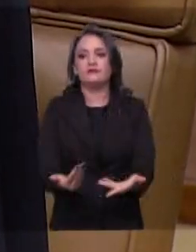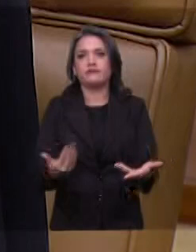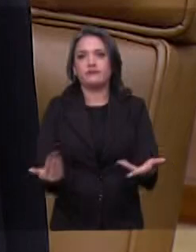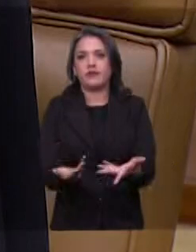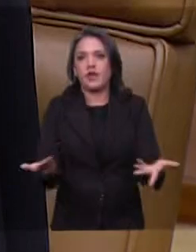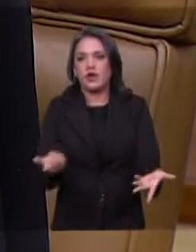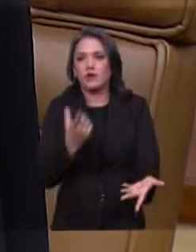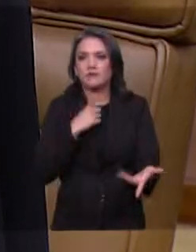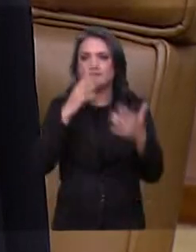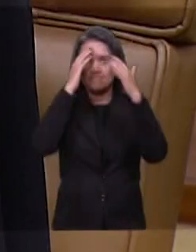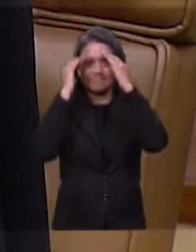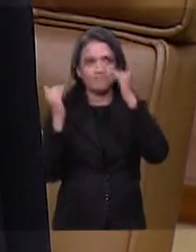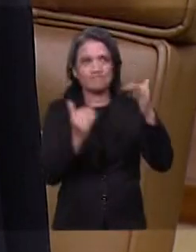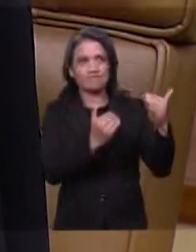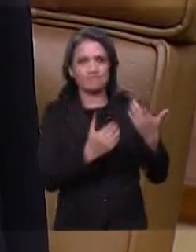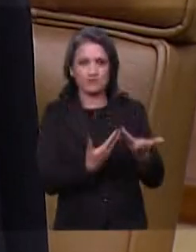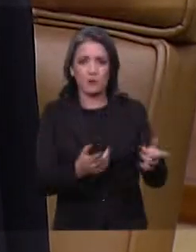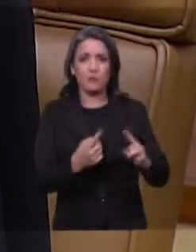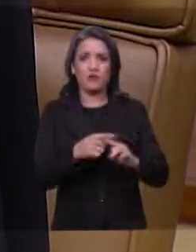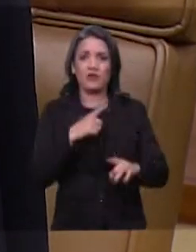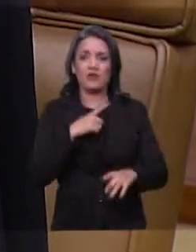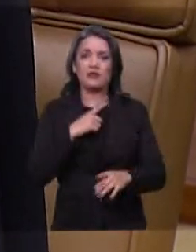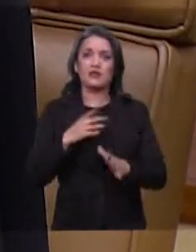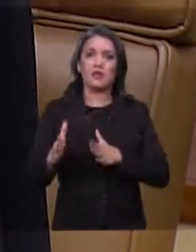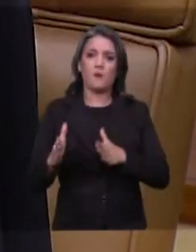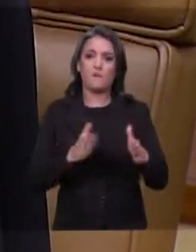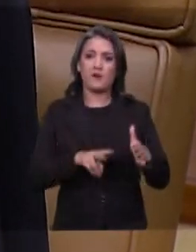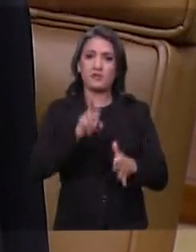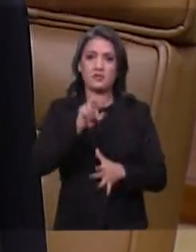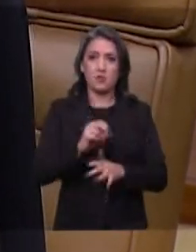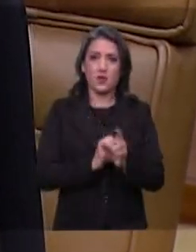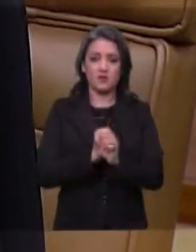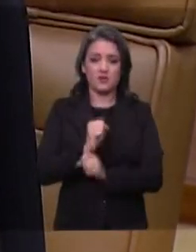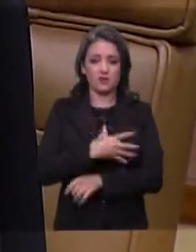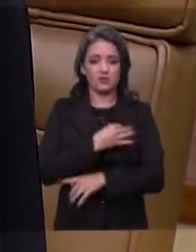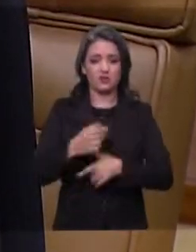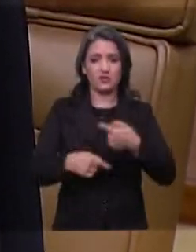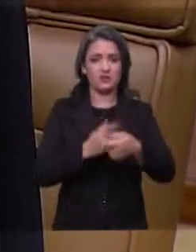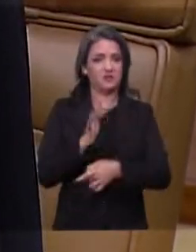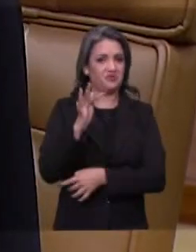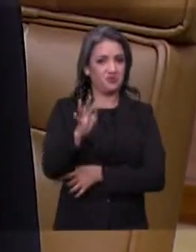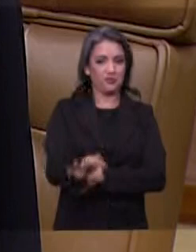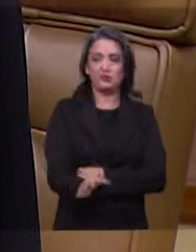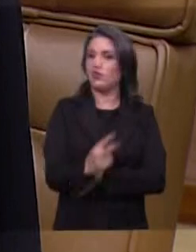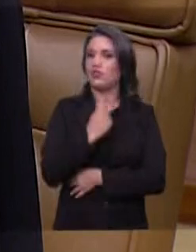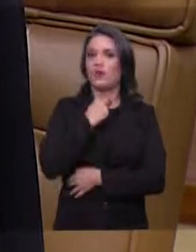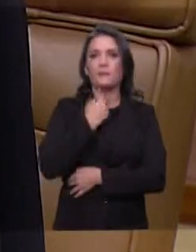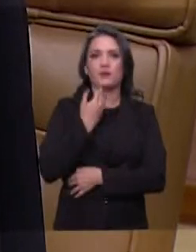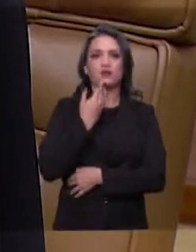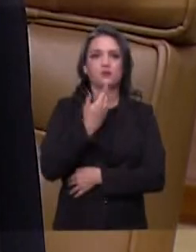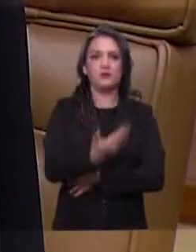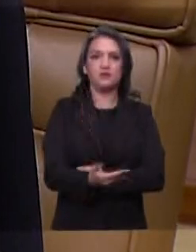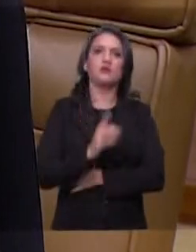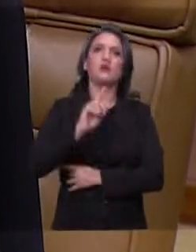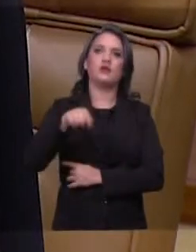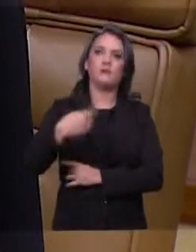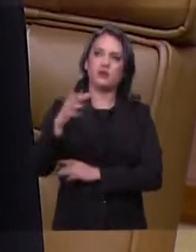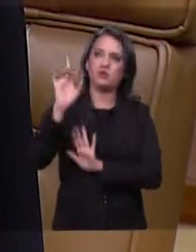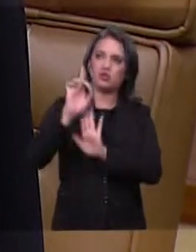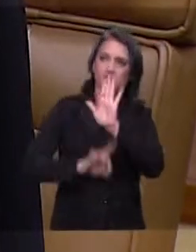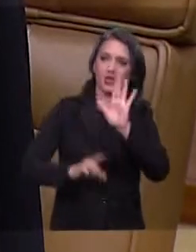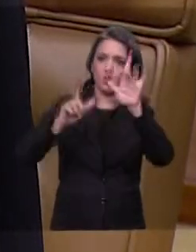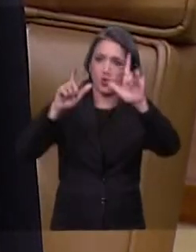vez que, ao estabelecer o prazo quinquenal, futuras gerações não poderiam solicitar adiante tal